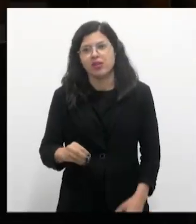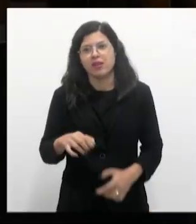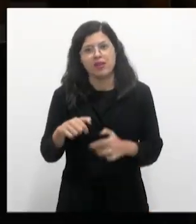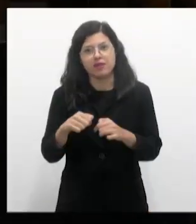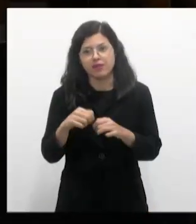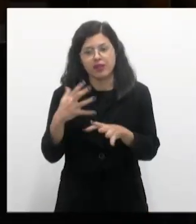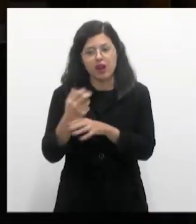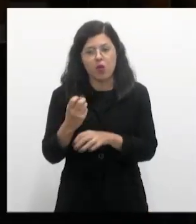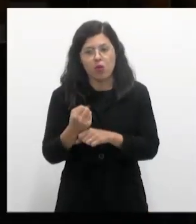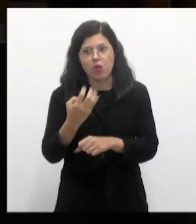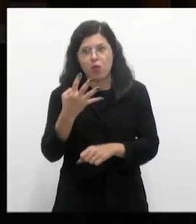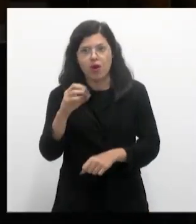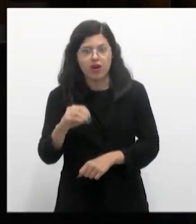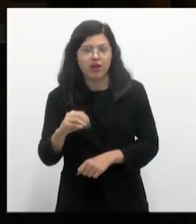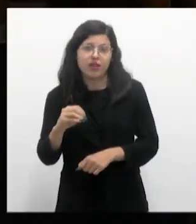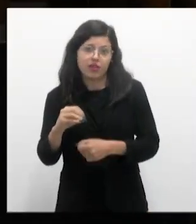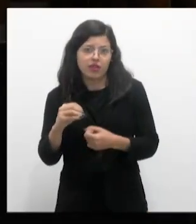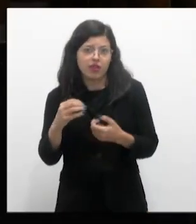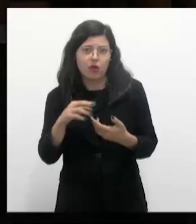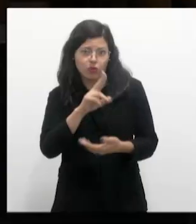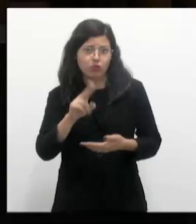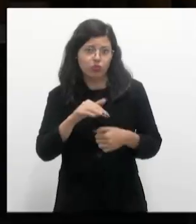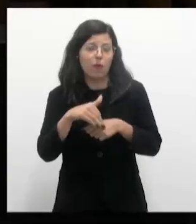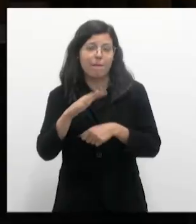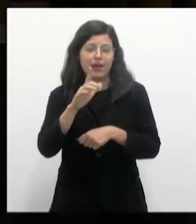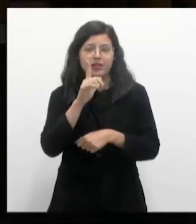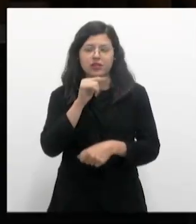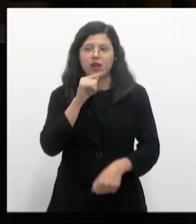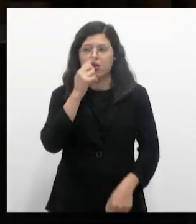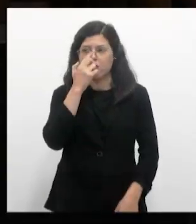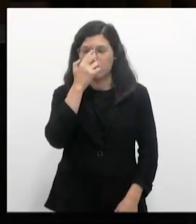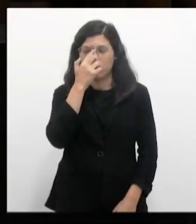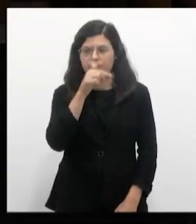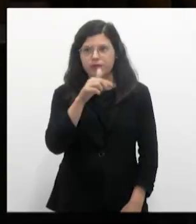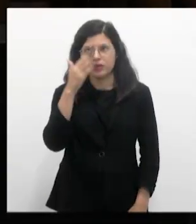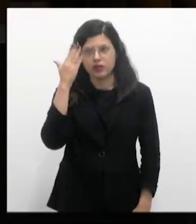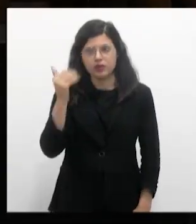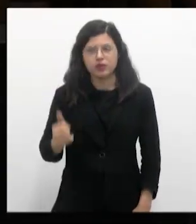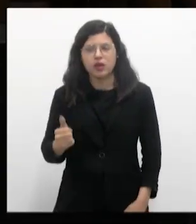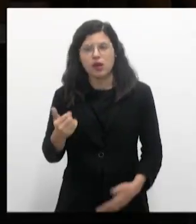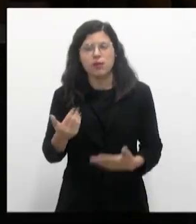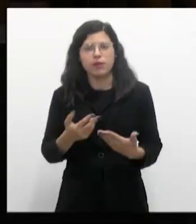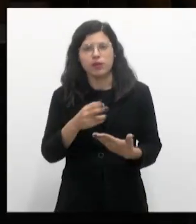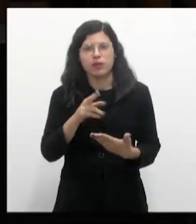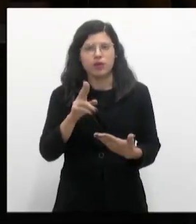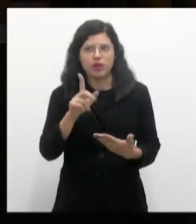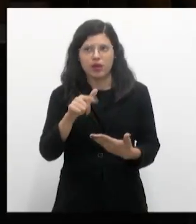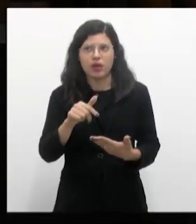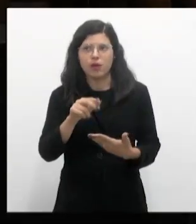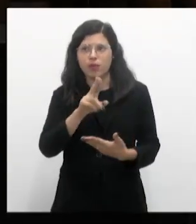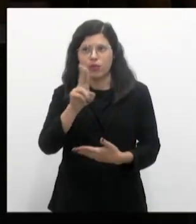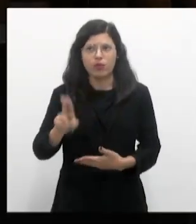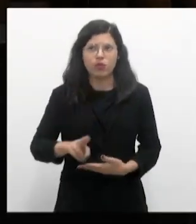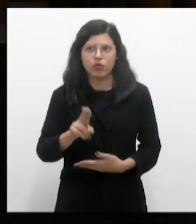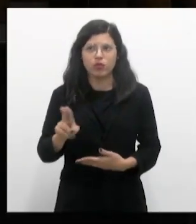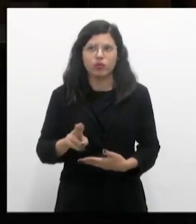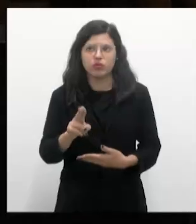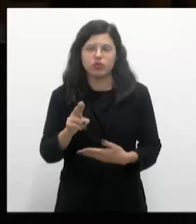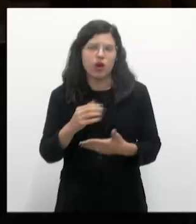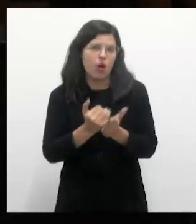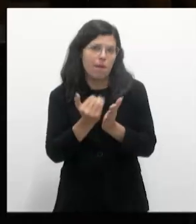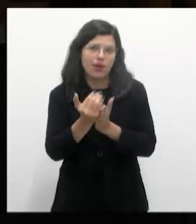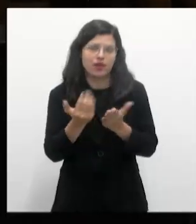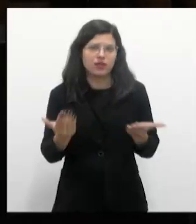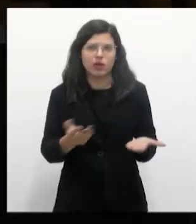consumo aumentou. O senhor sabe que o consumo é por faixa de consumo. Sobe o